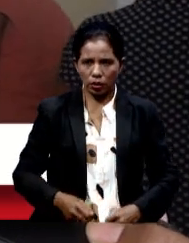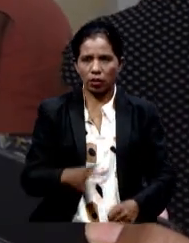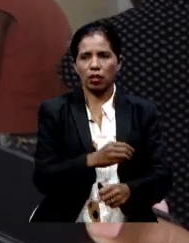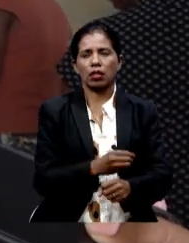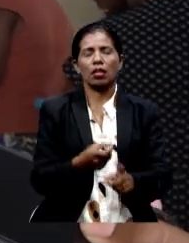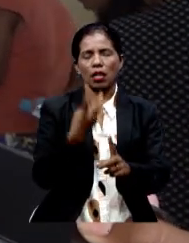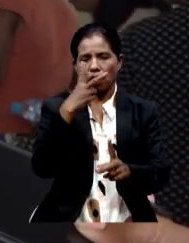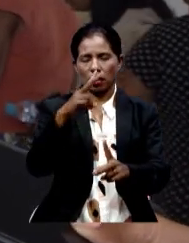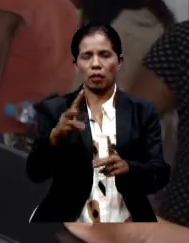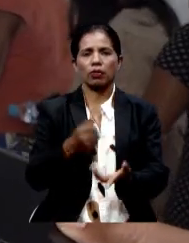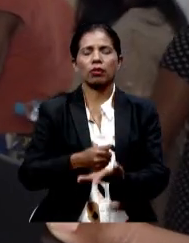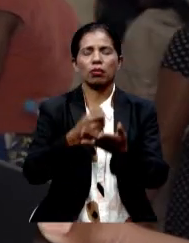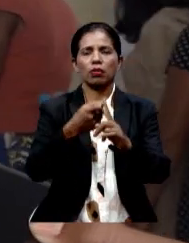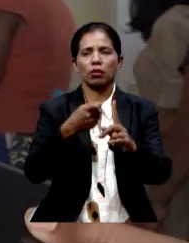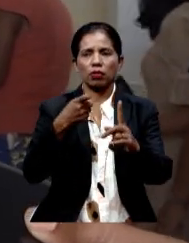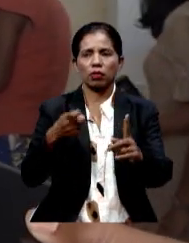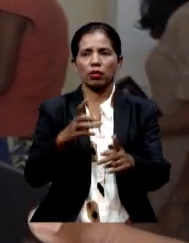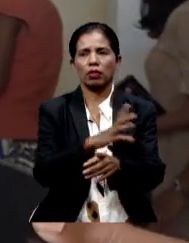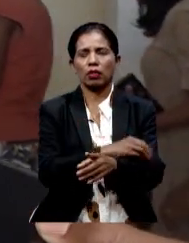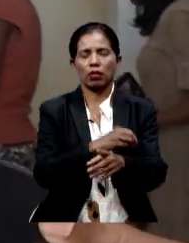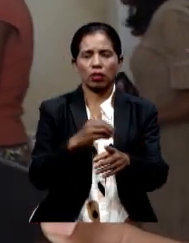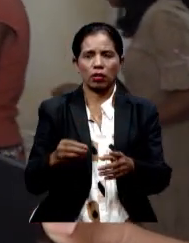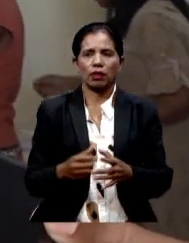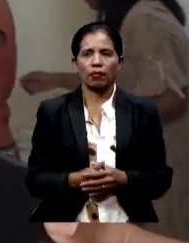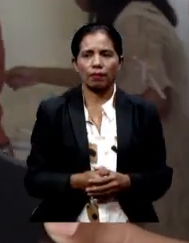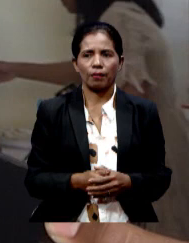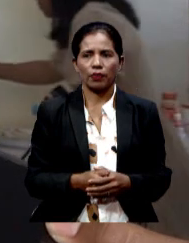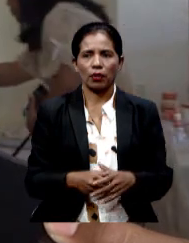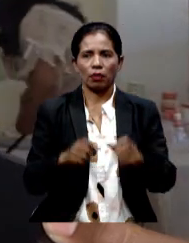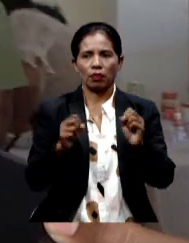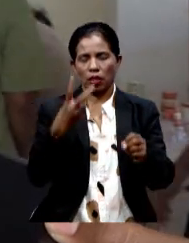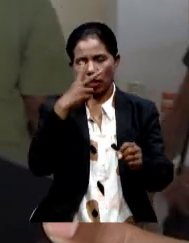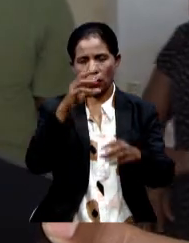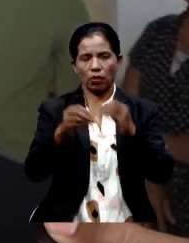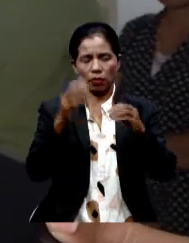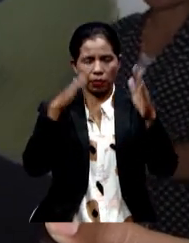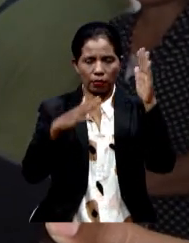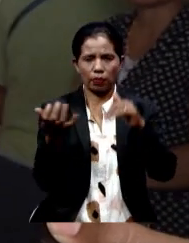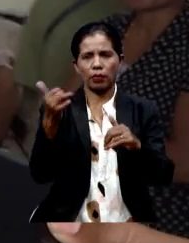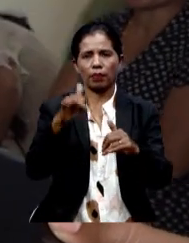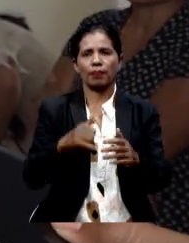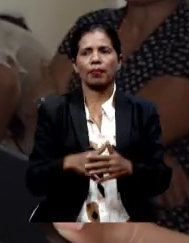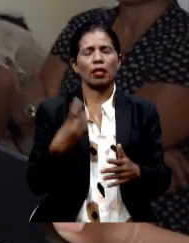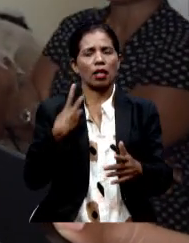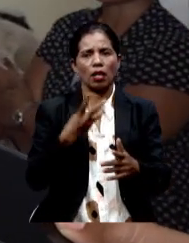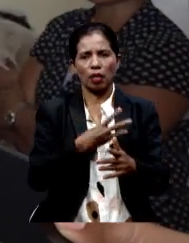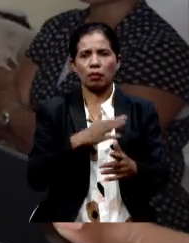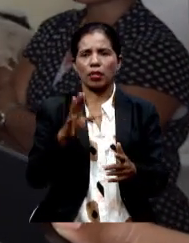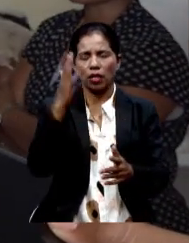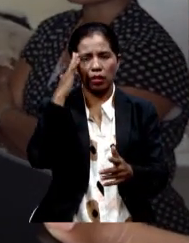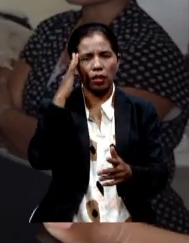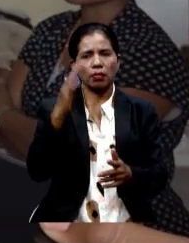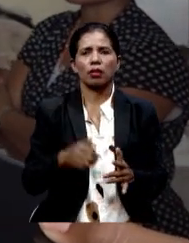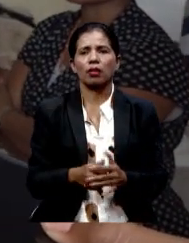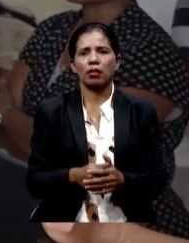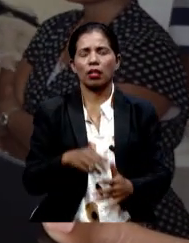resolver se parte setor relevante, e bem, mas bele resolver problemas irane. Problemas irane, a me identifica, mas hanesan